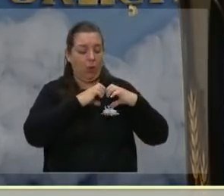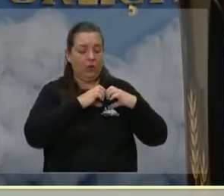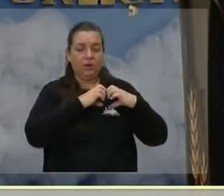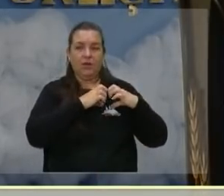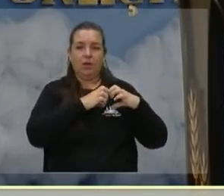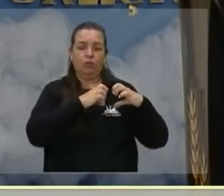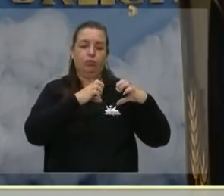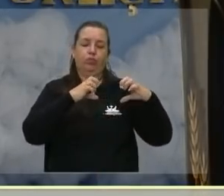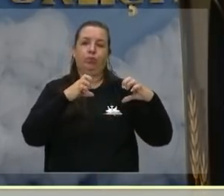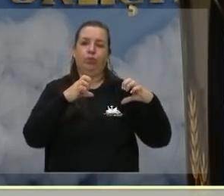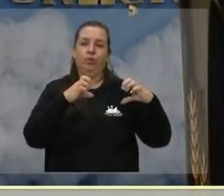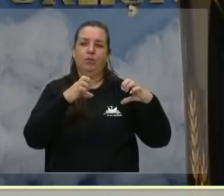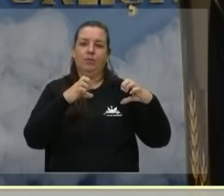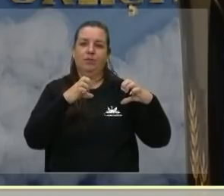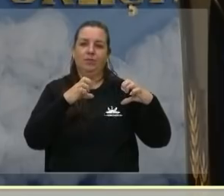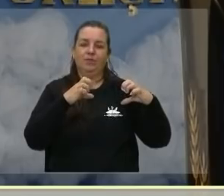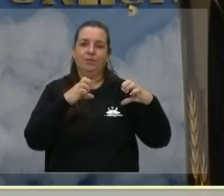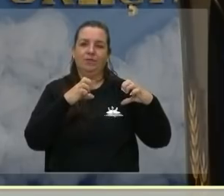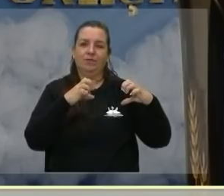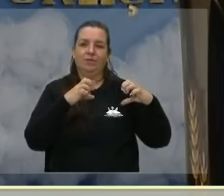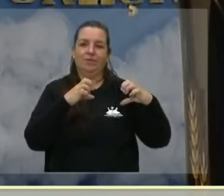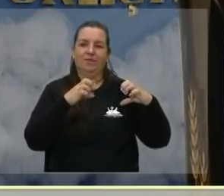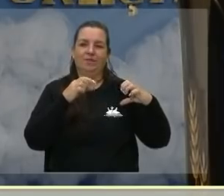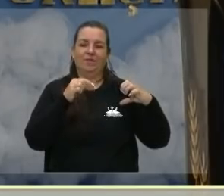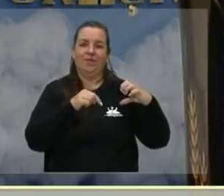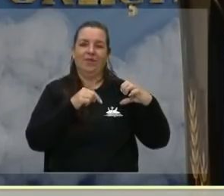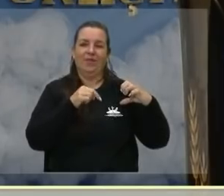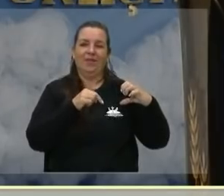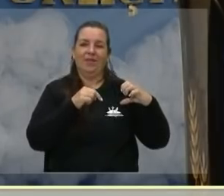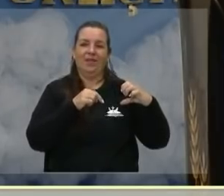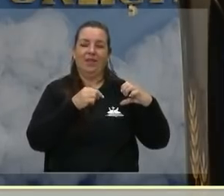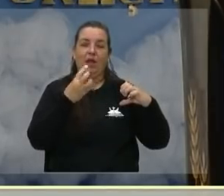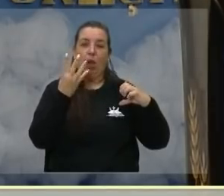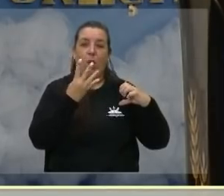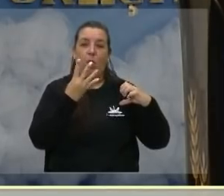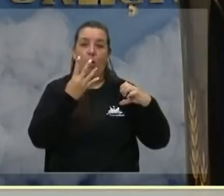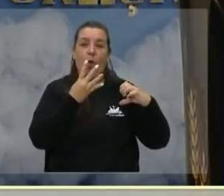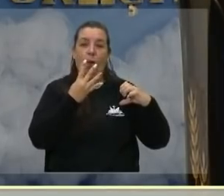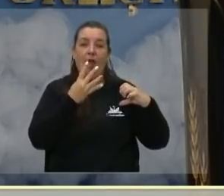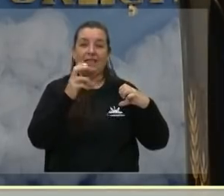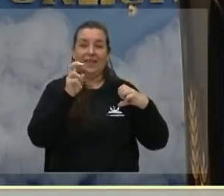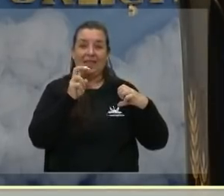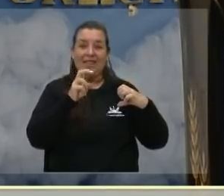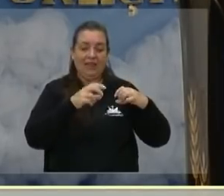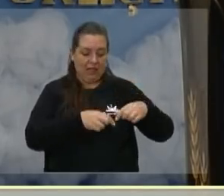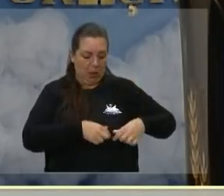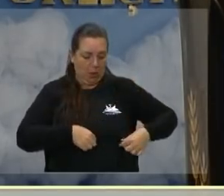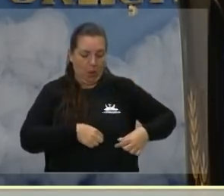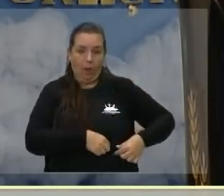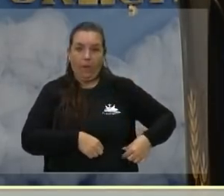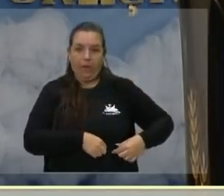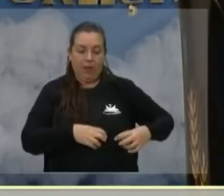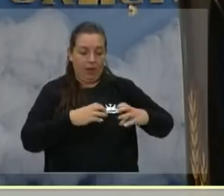aumentou a e foi até a quarta e quinta costela